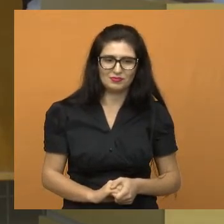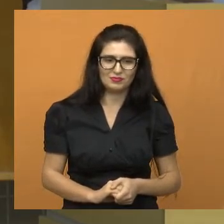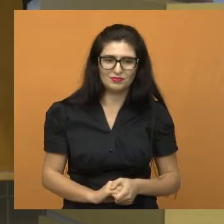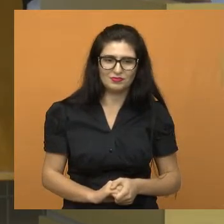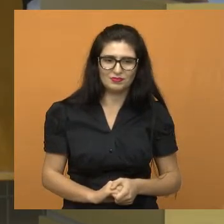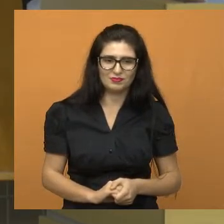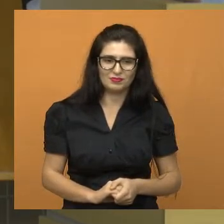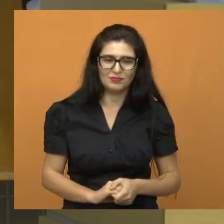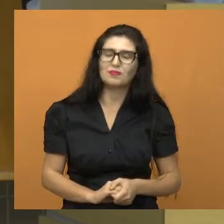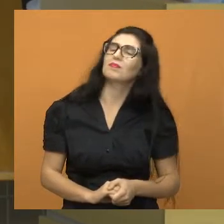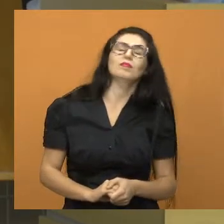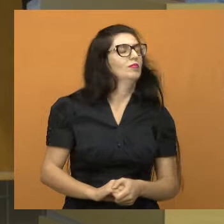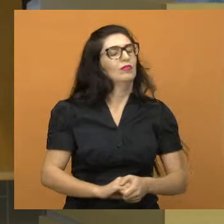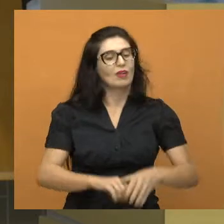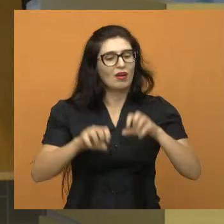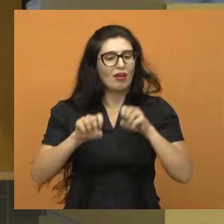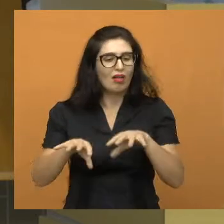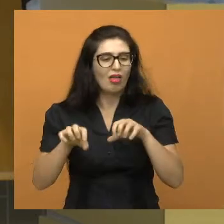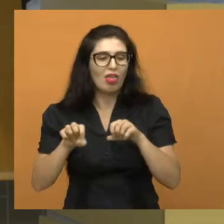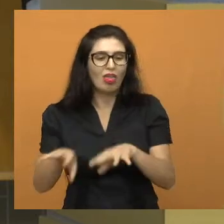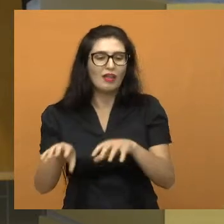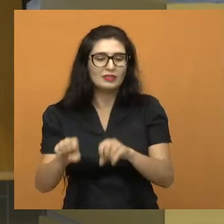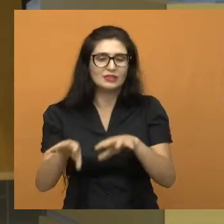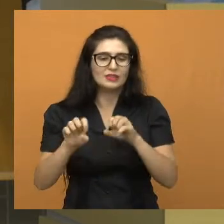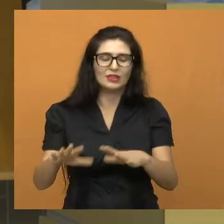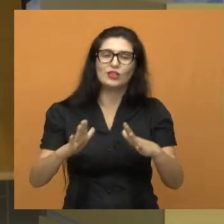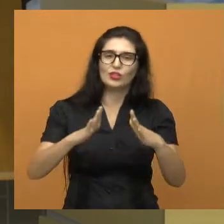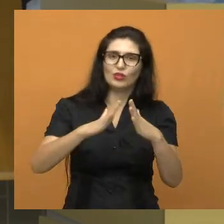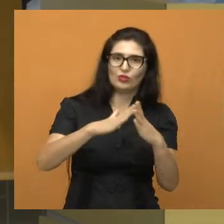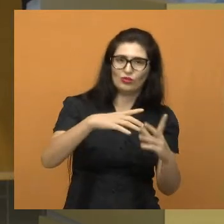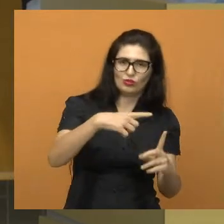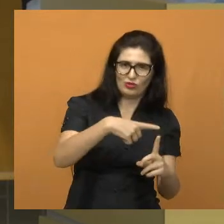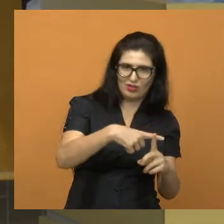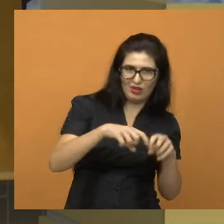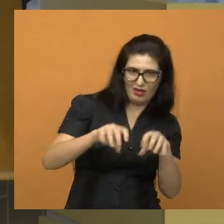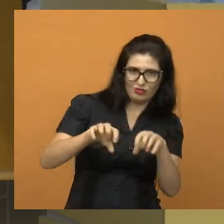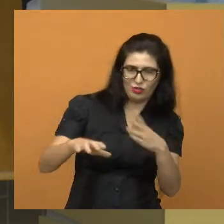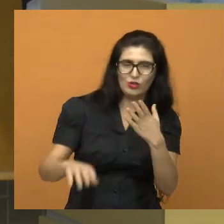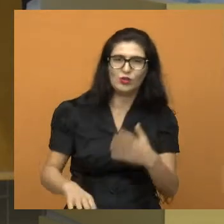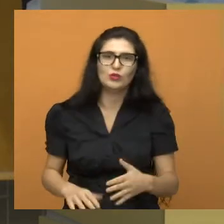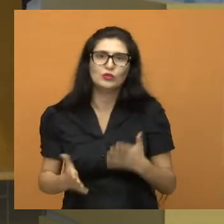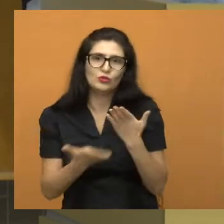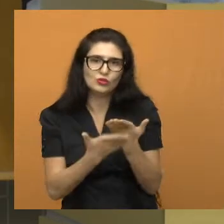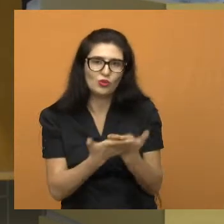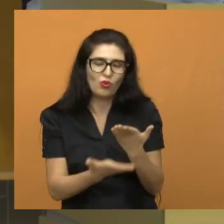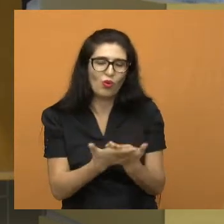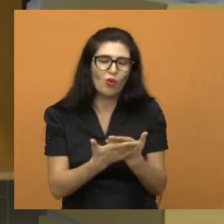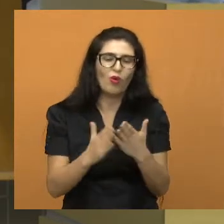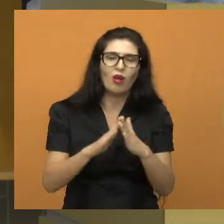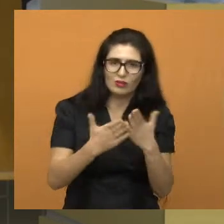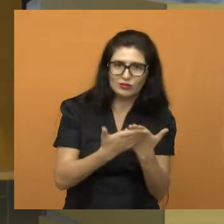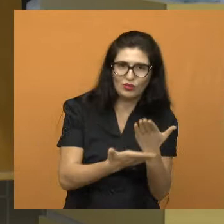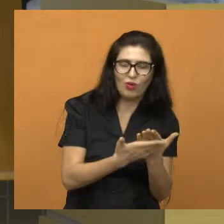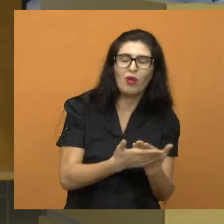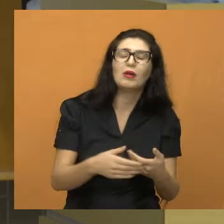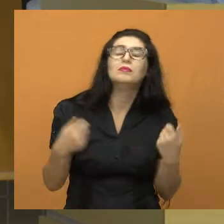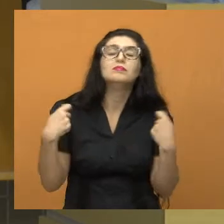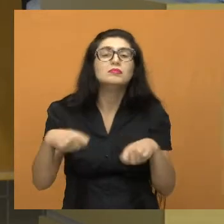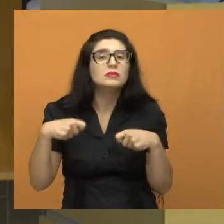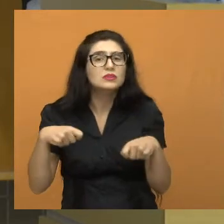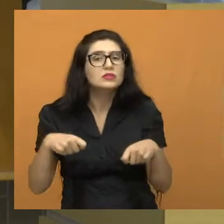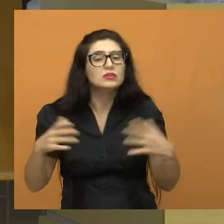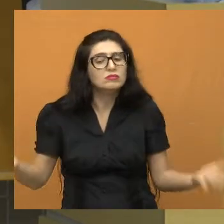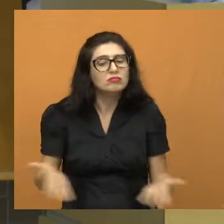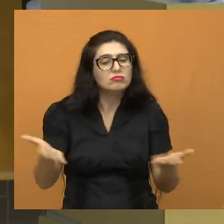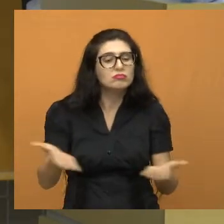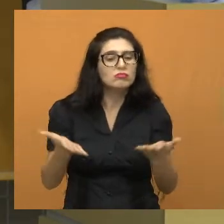o Centro de Educação Nossa Senhora das Graças entende que, desde a mais tenra idade, deve possibilitar a seus